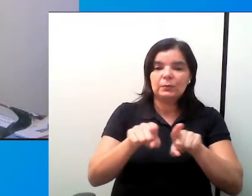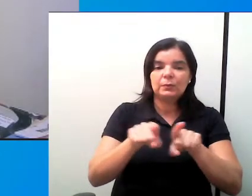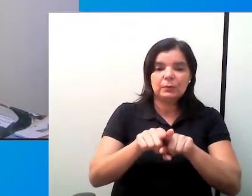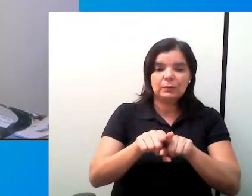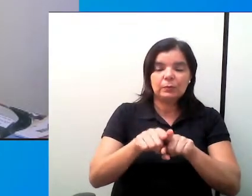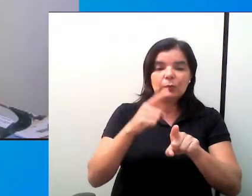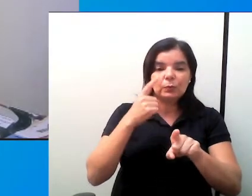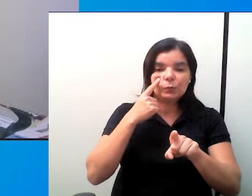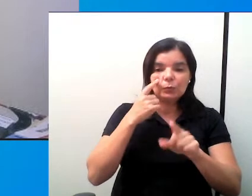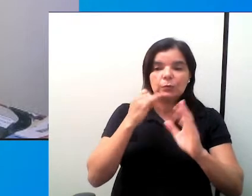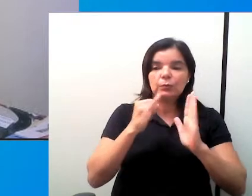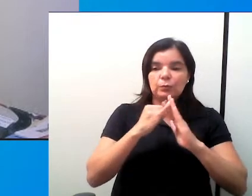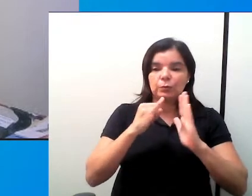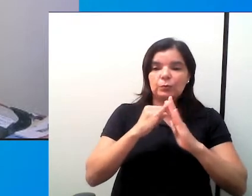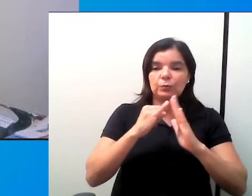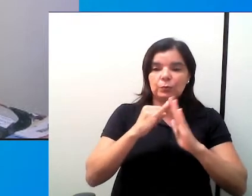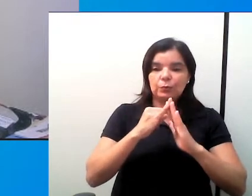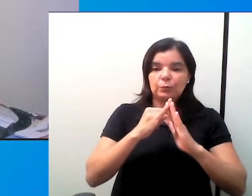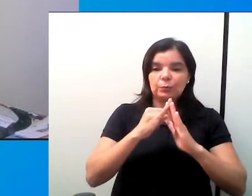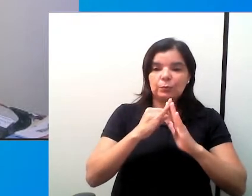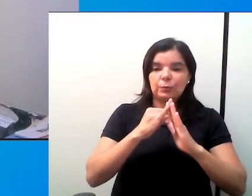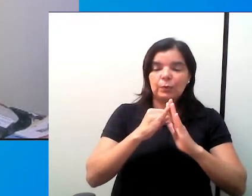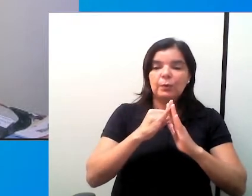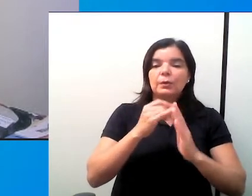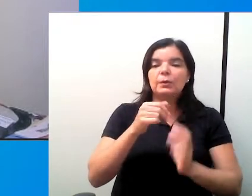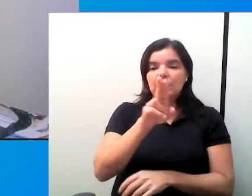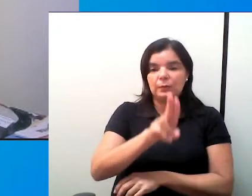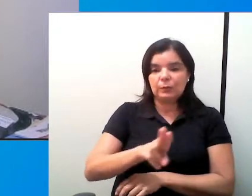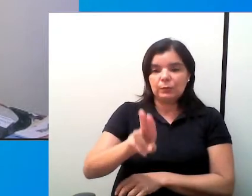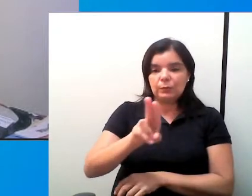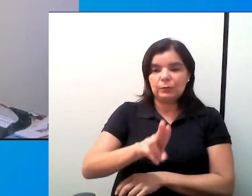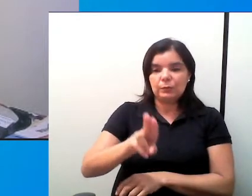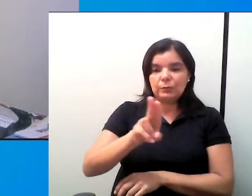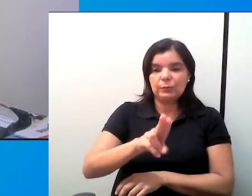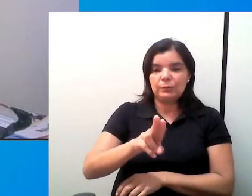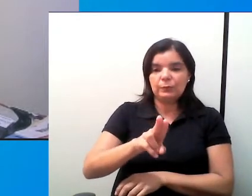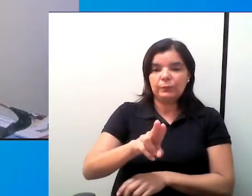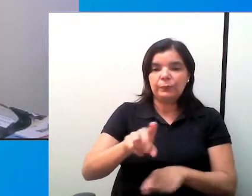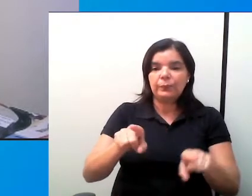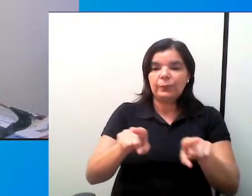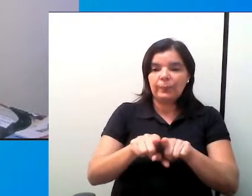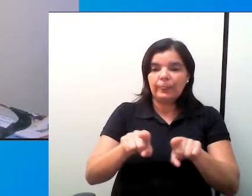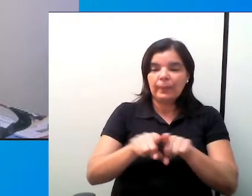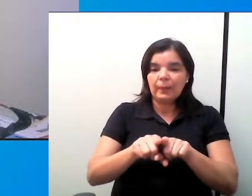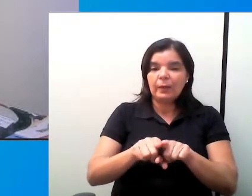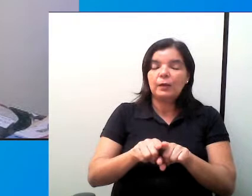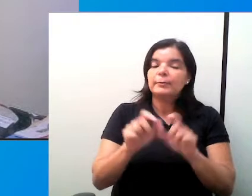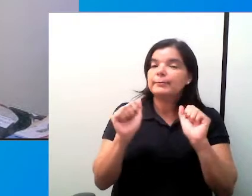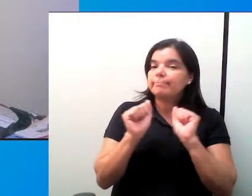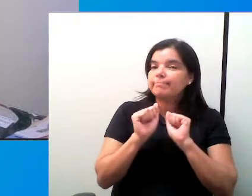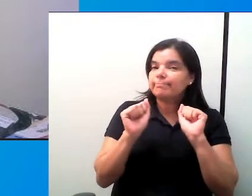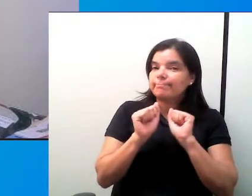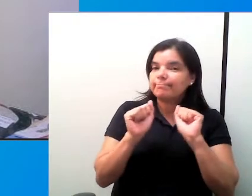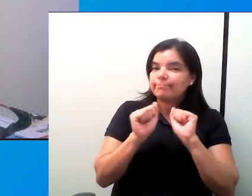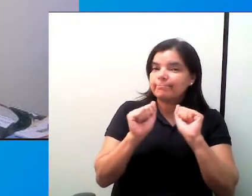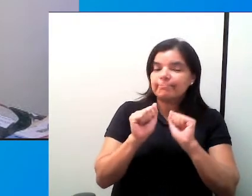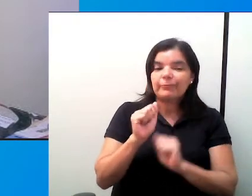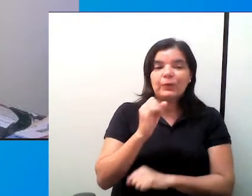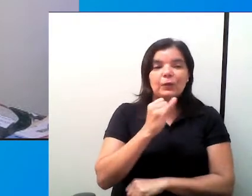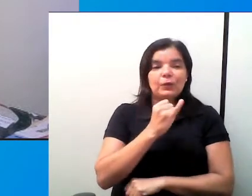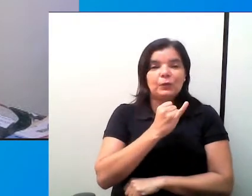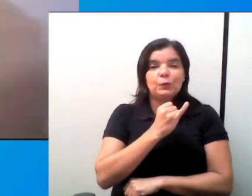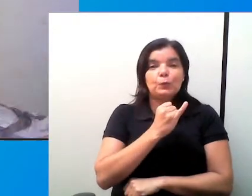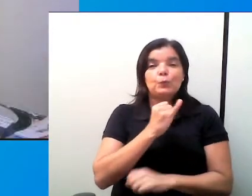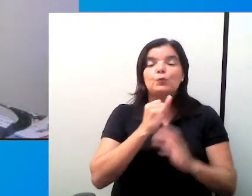nos institutos e também nas universidades. Eu adoraria muito que aqui no Instituto Federal de Rondônia